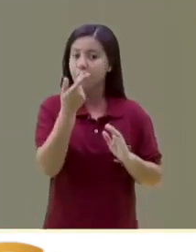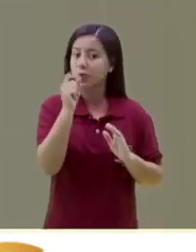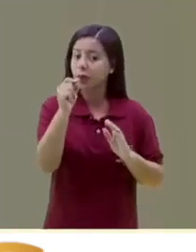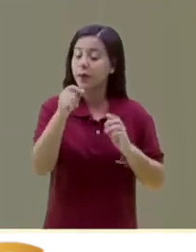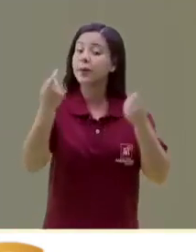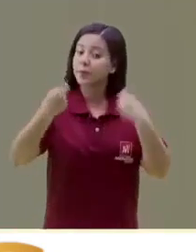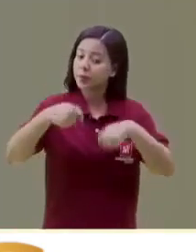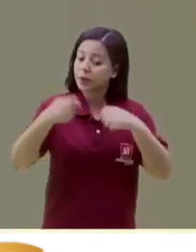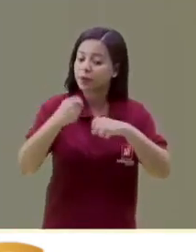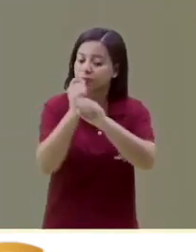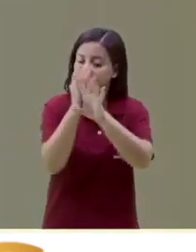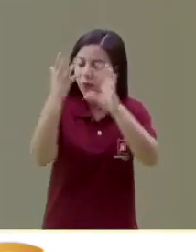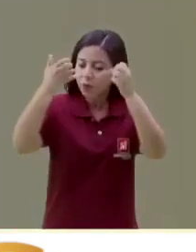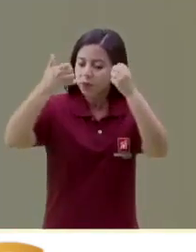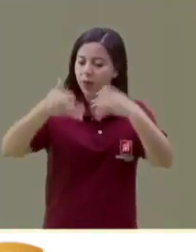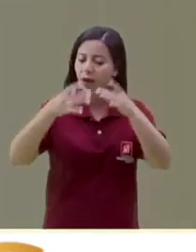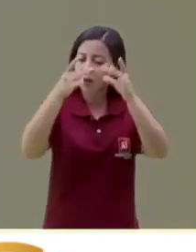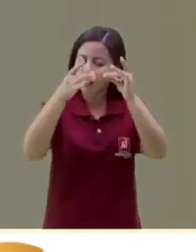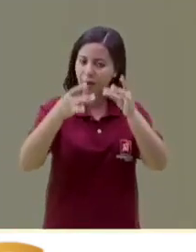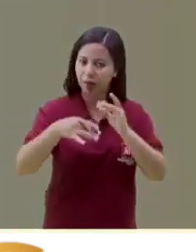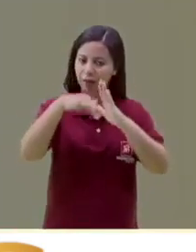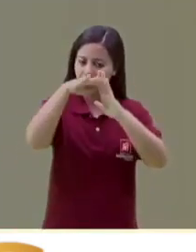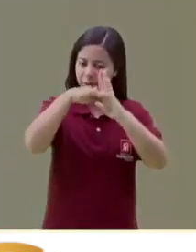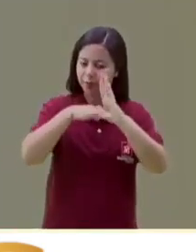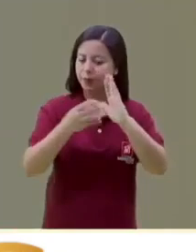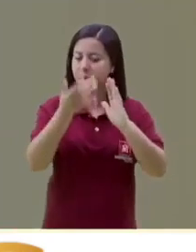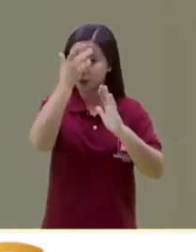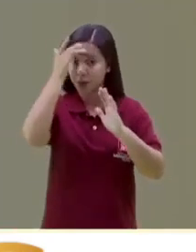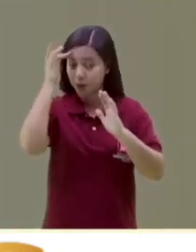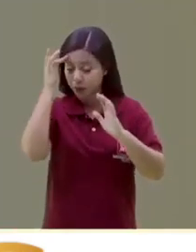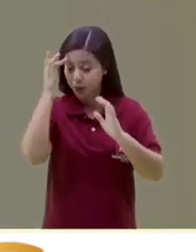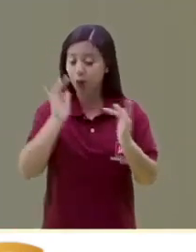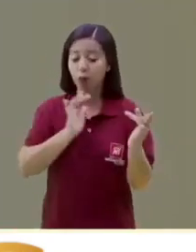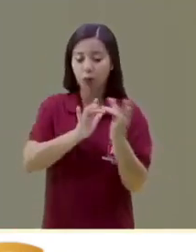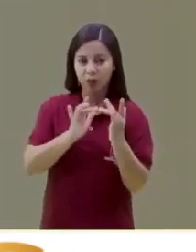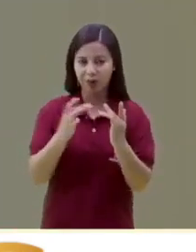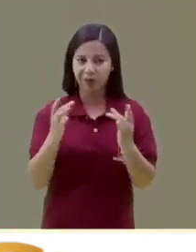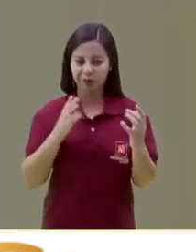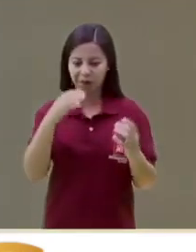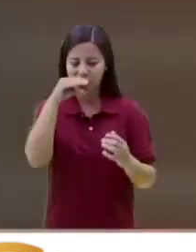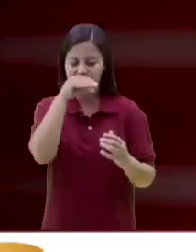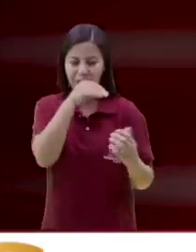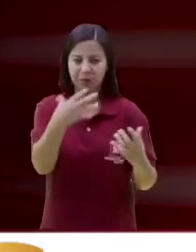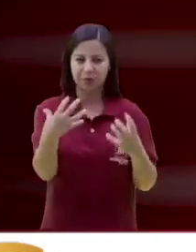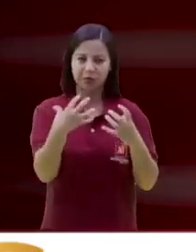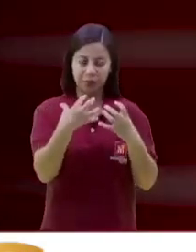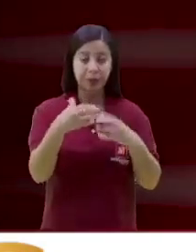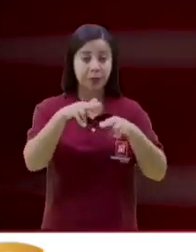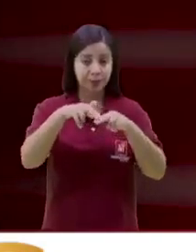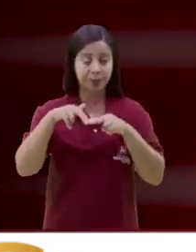procedimentos para a avaliação da exposição ocupacional ao calor. Então nós temos lá dentro da NR15 um